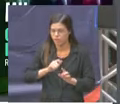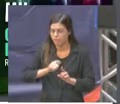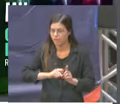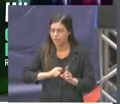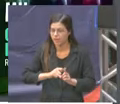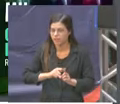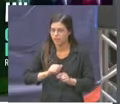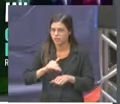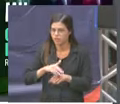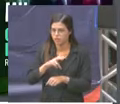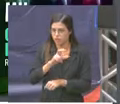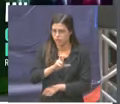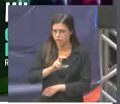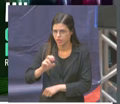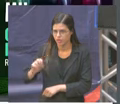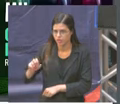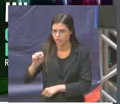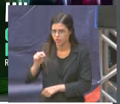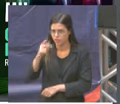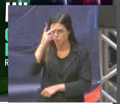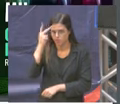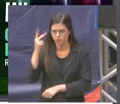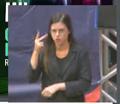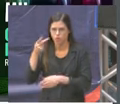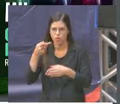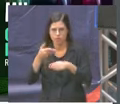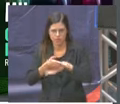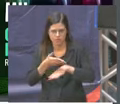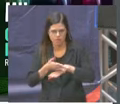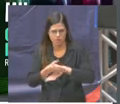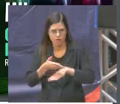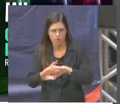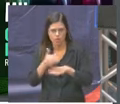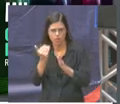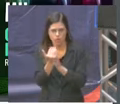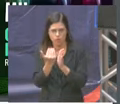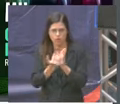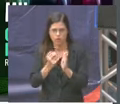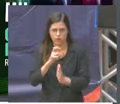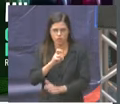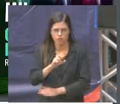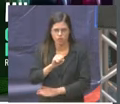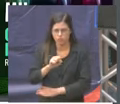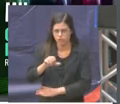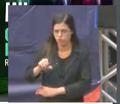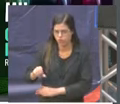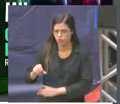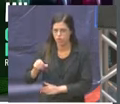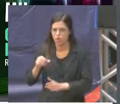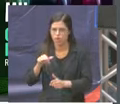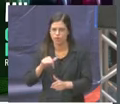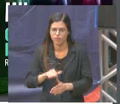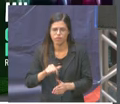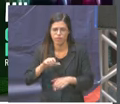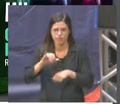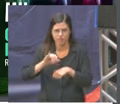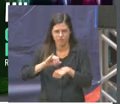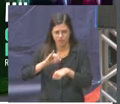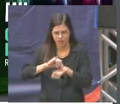de 500 mil pessoas passaram no equipamento. Foram 589 mil latas de alumínio,